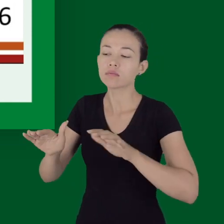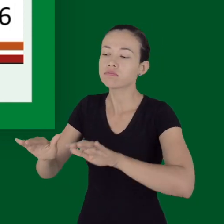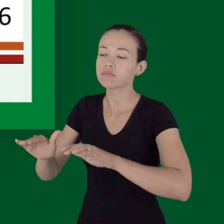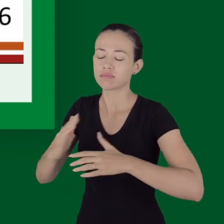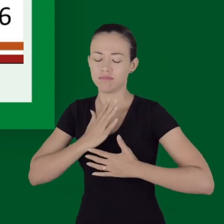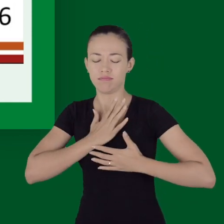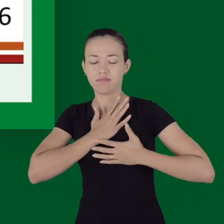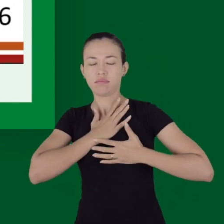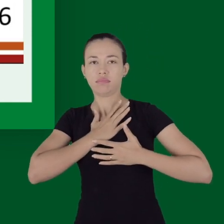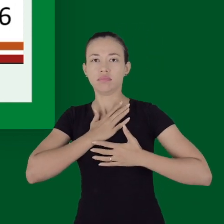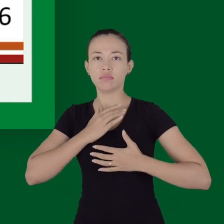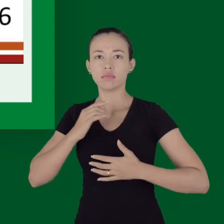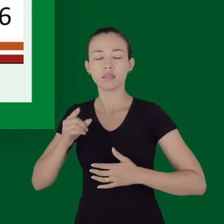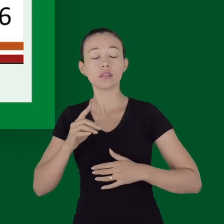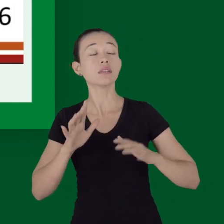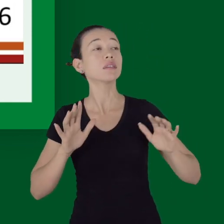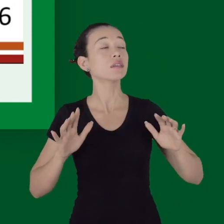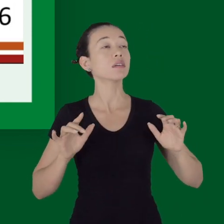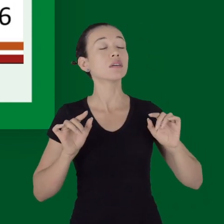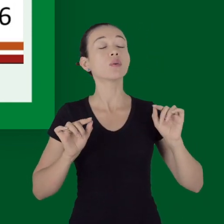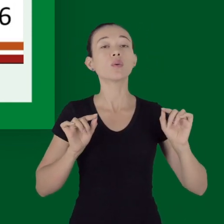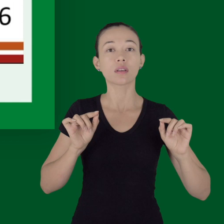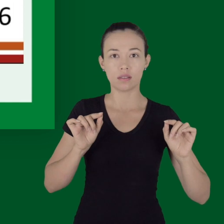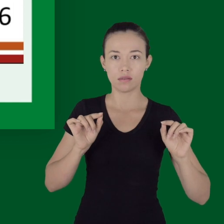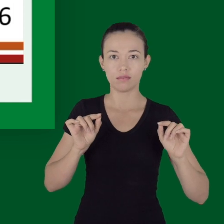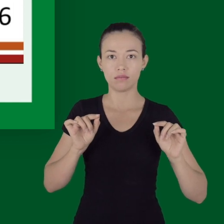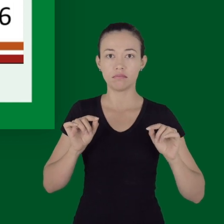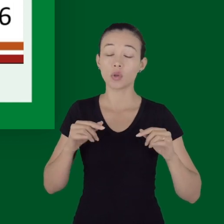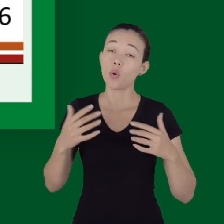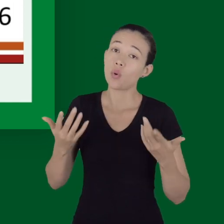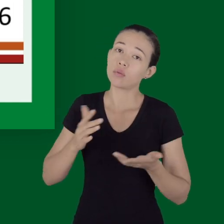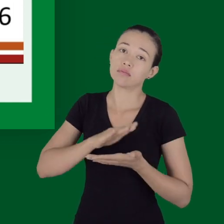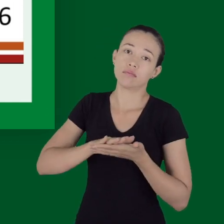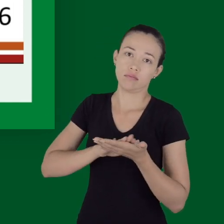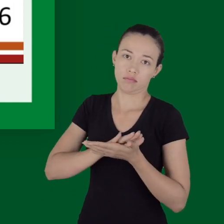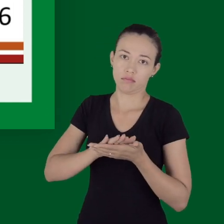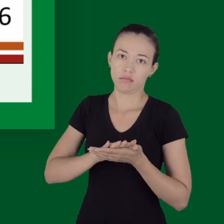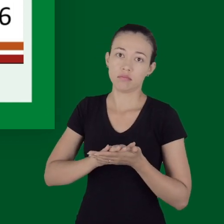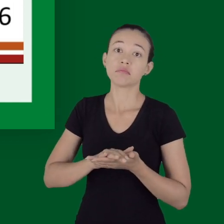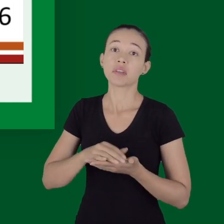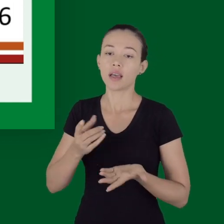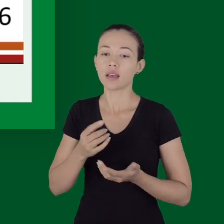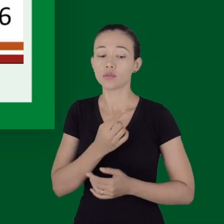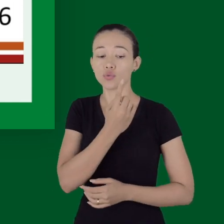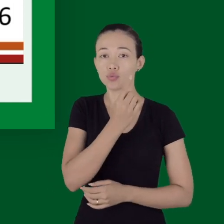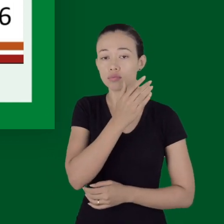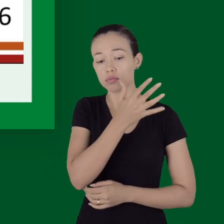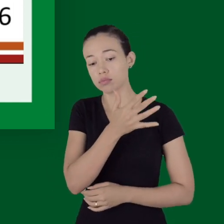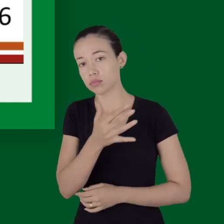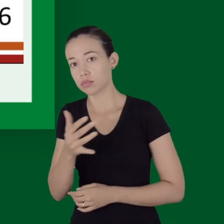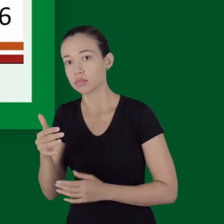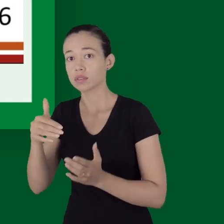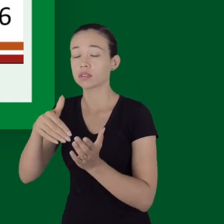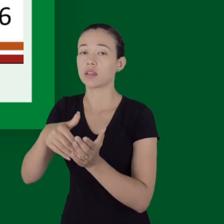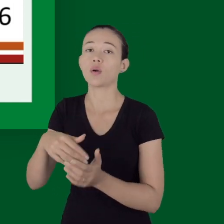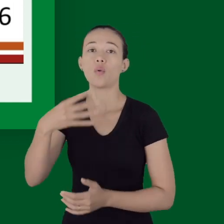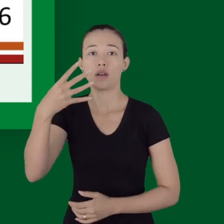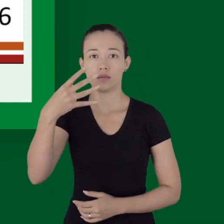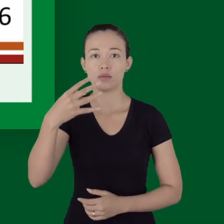nenhuma. Então, vai de 1 até 4. Resposta verbal. A melhor resposta é consciente orientado, fala